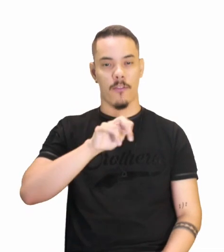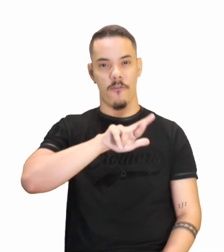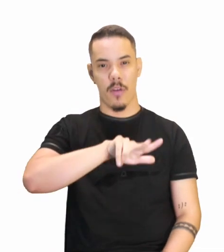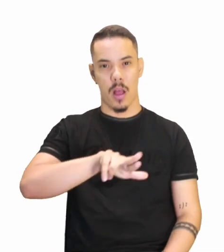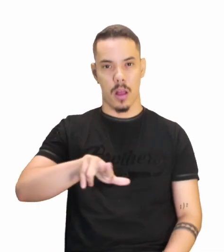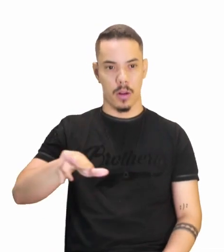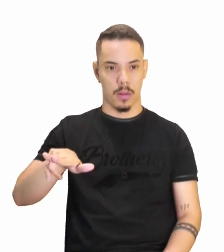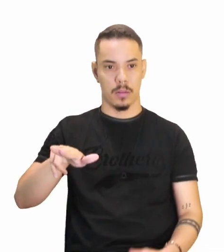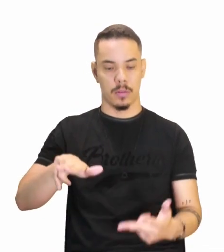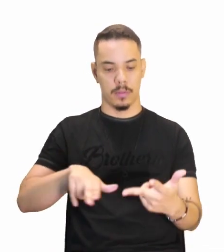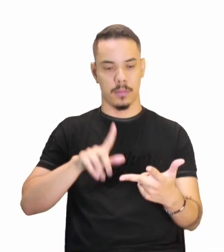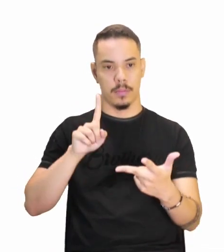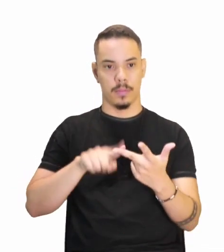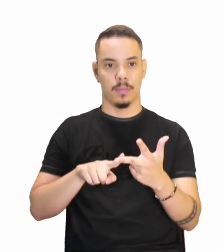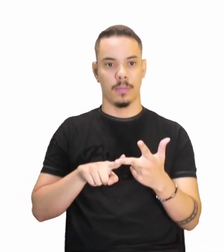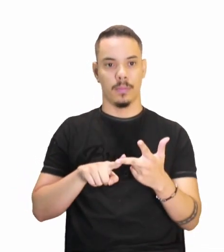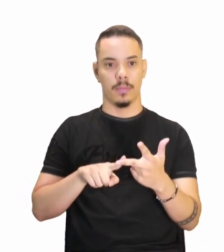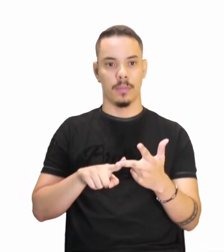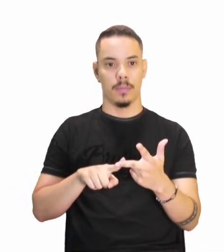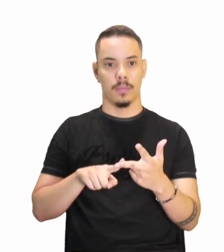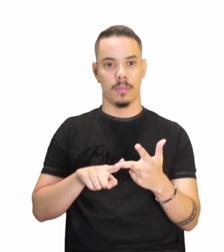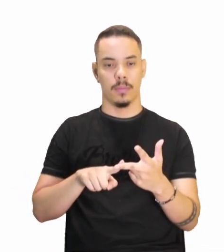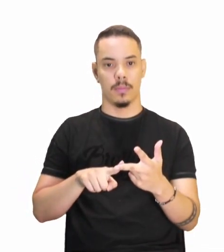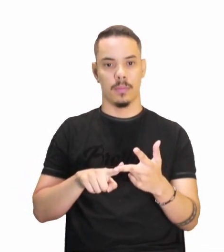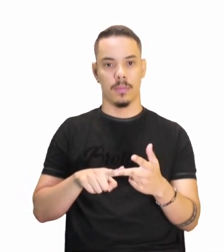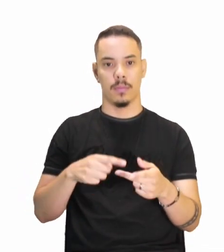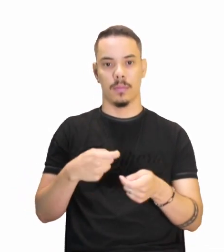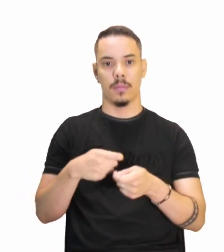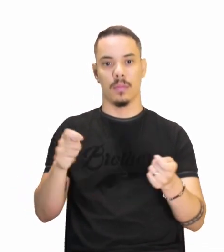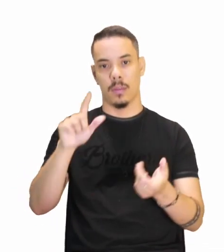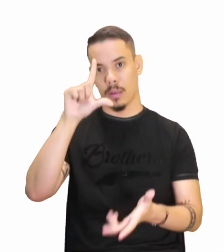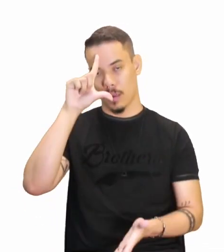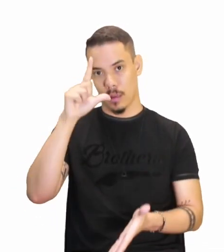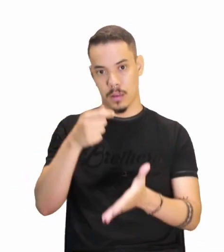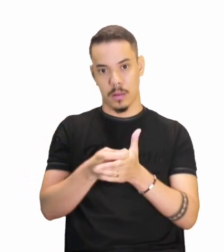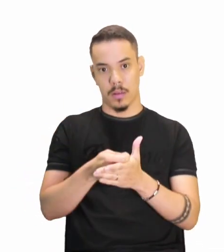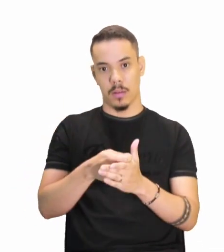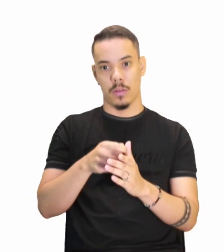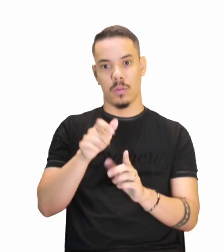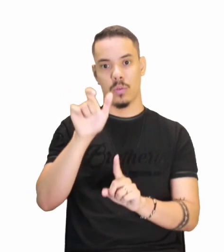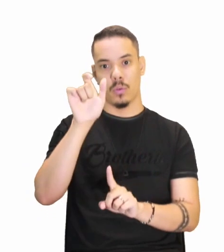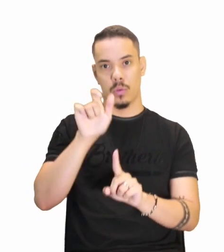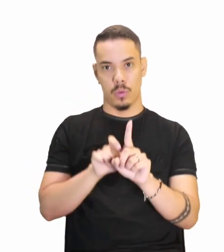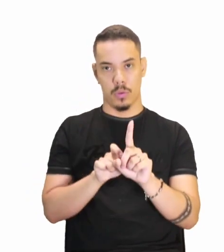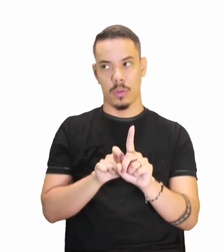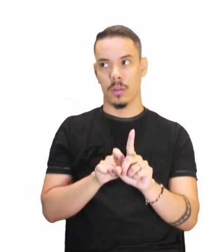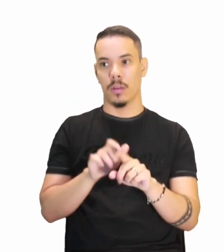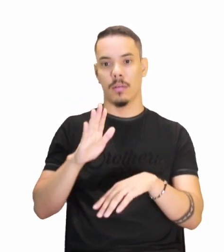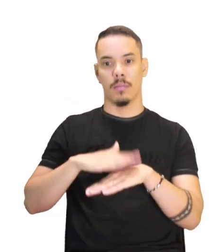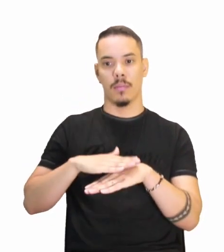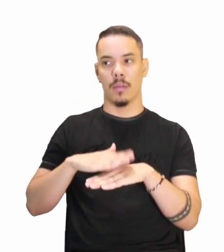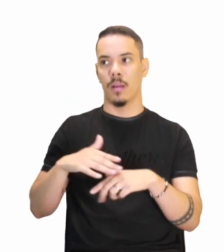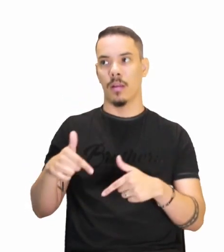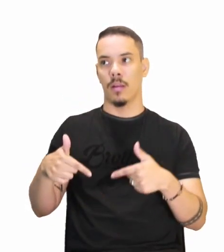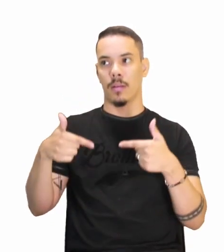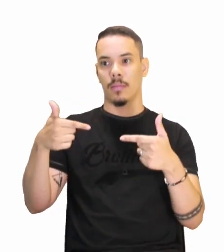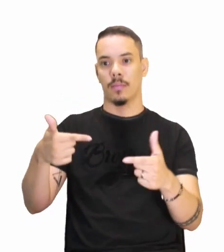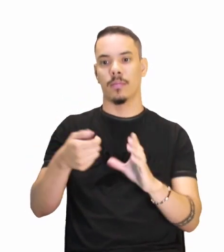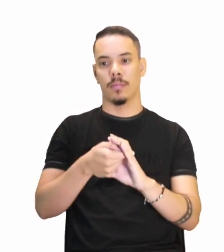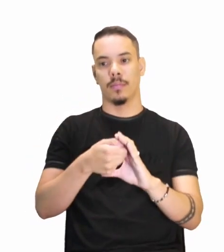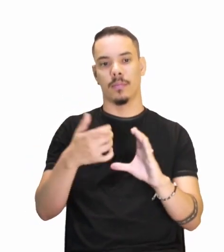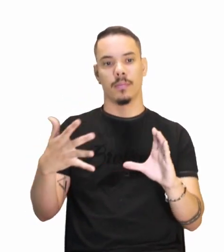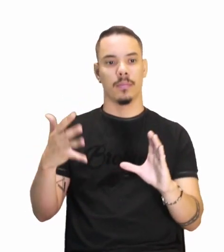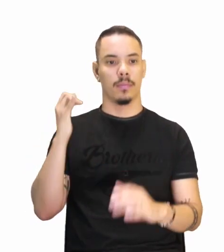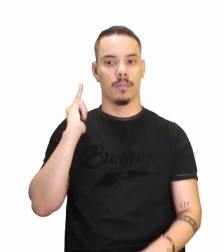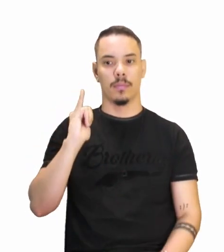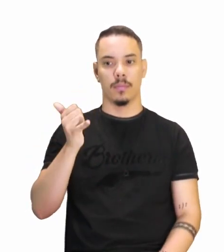variados ser indeterminação do sujeito de ações que caracterizam os